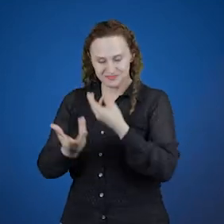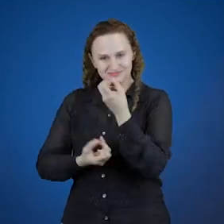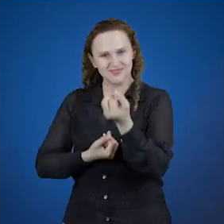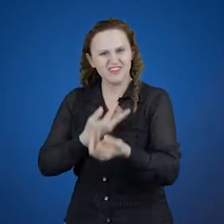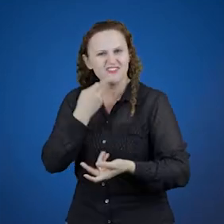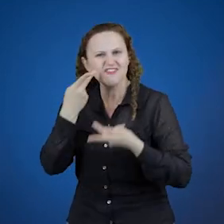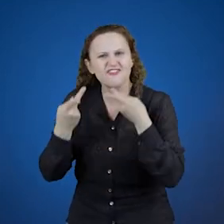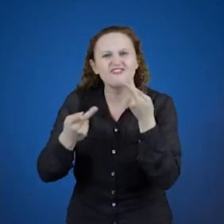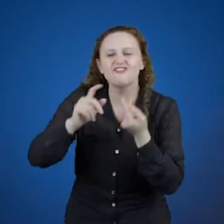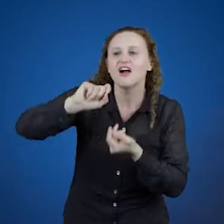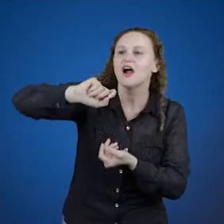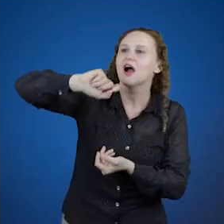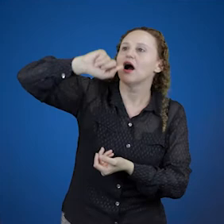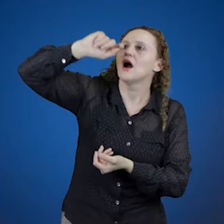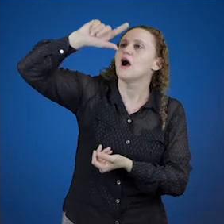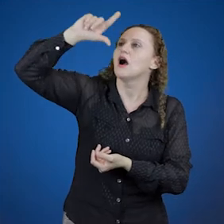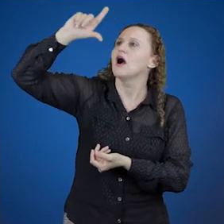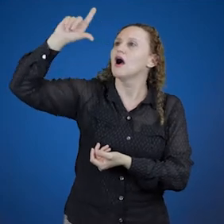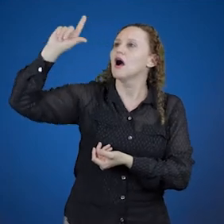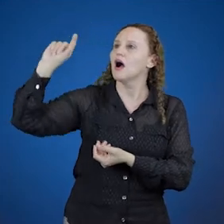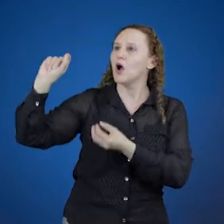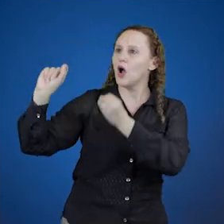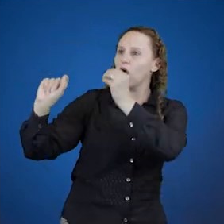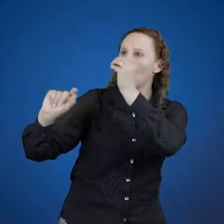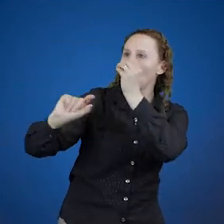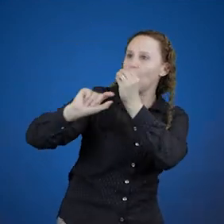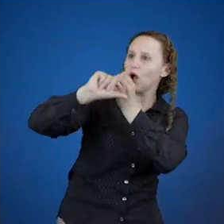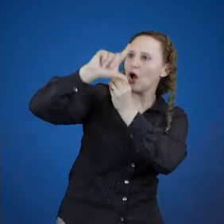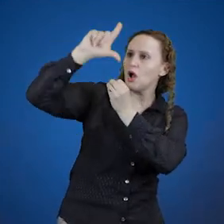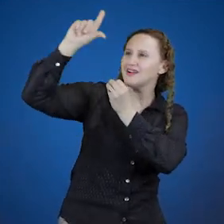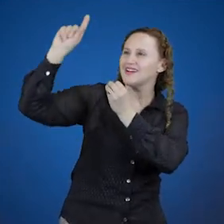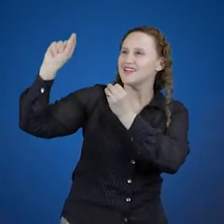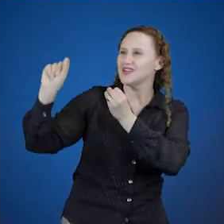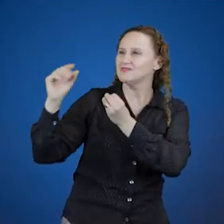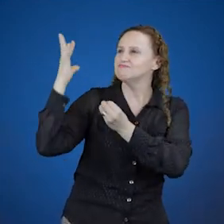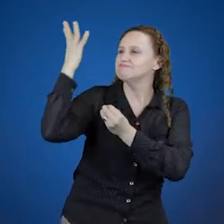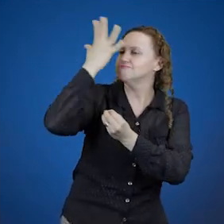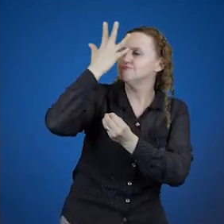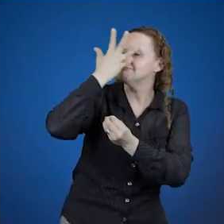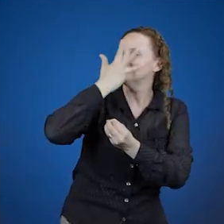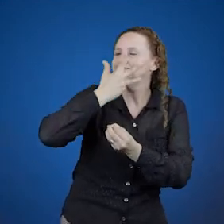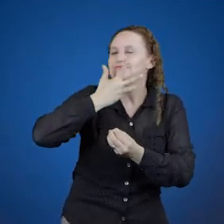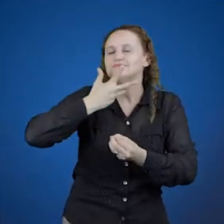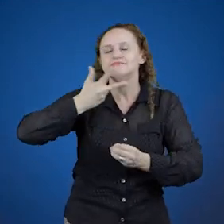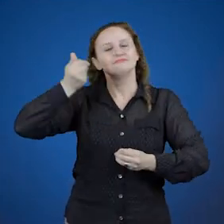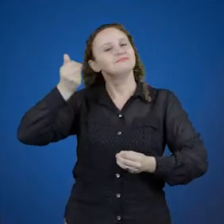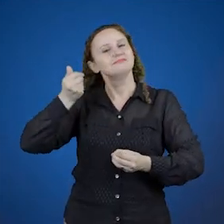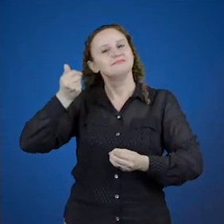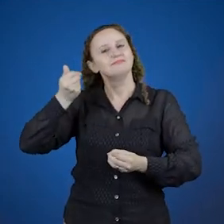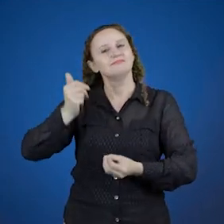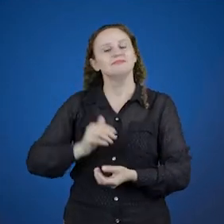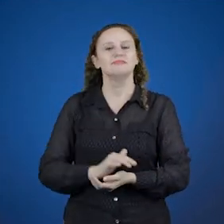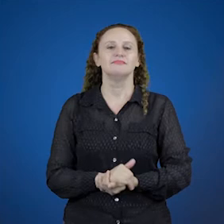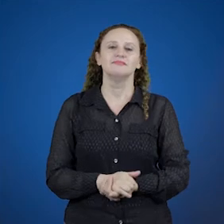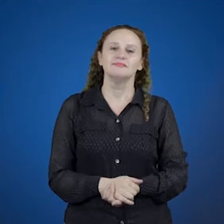com a lua Então eu tenho o Lua como está as lindas